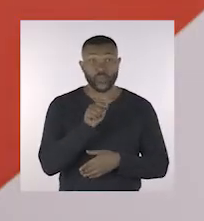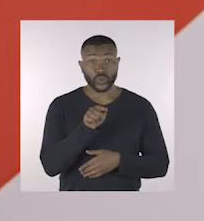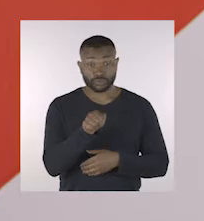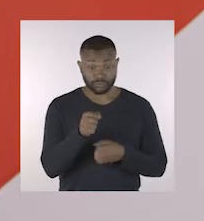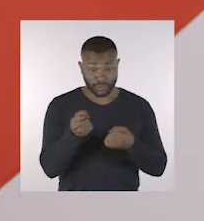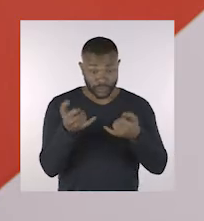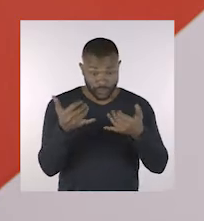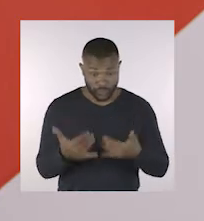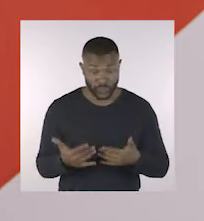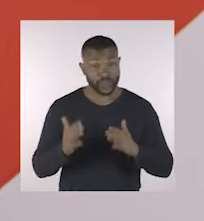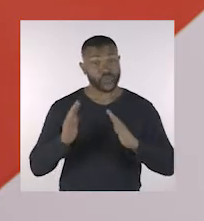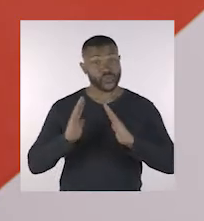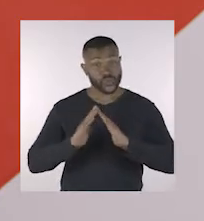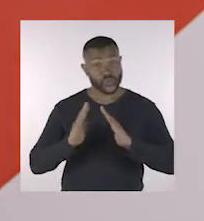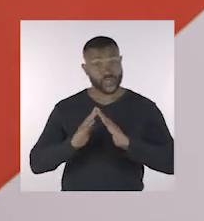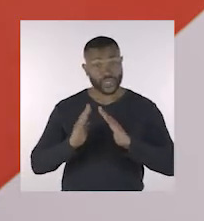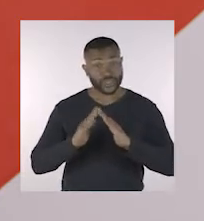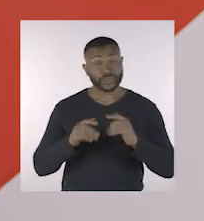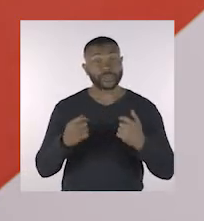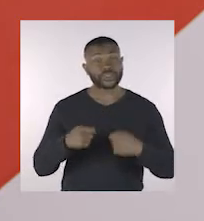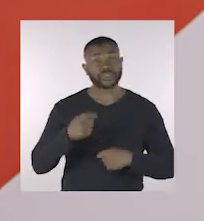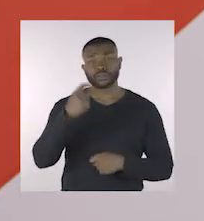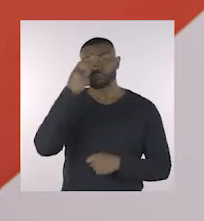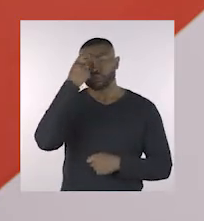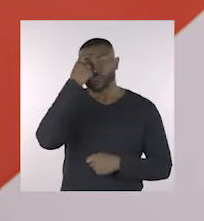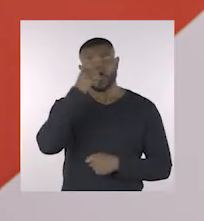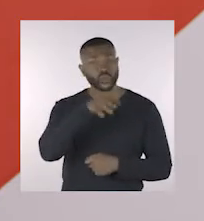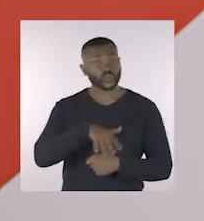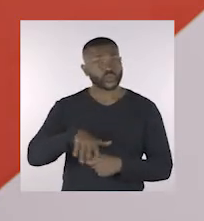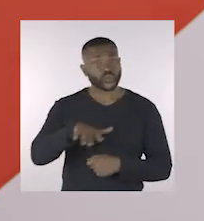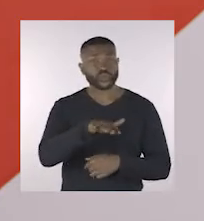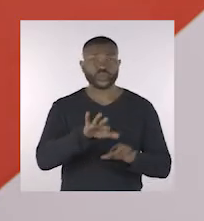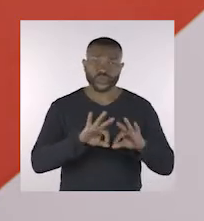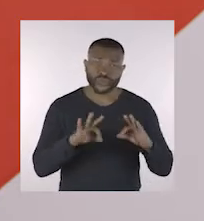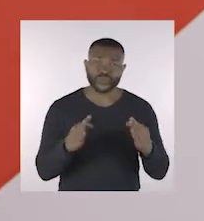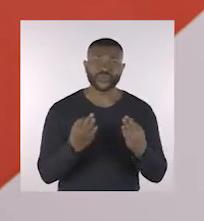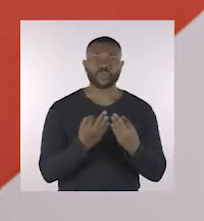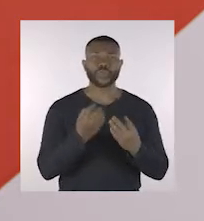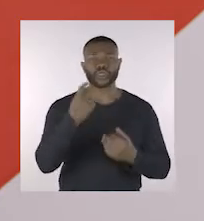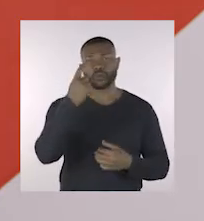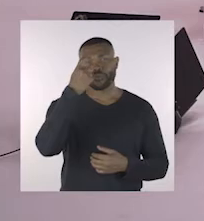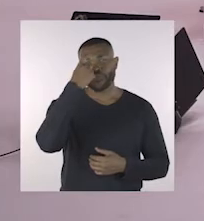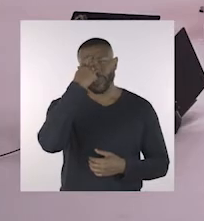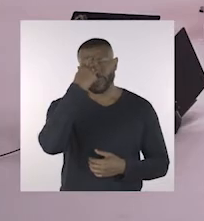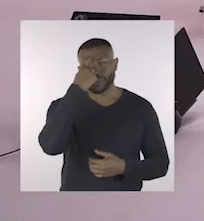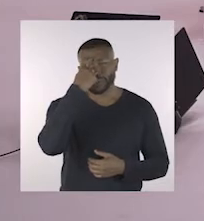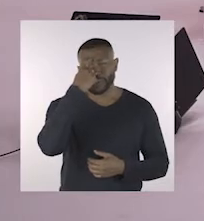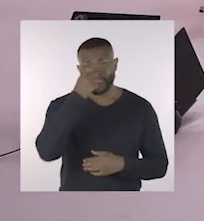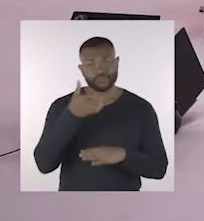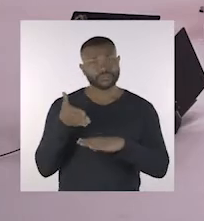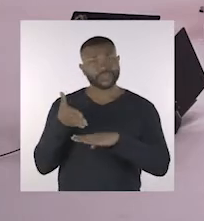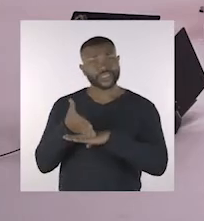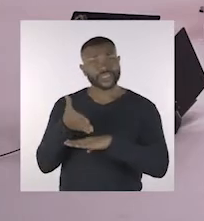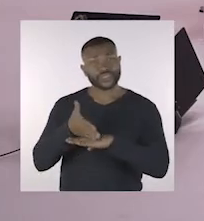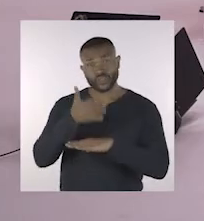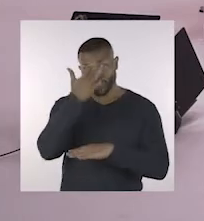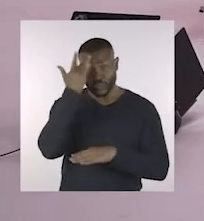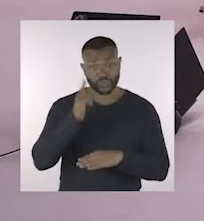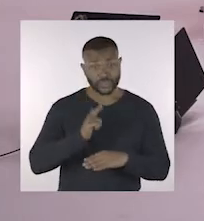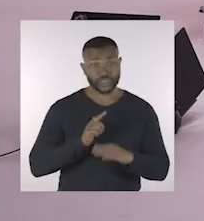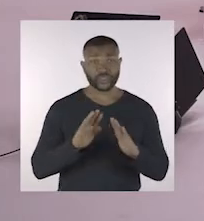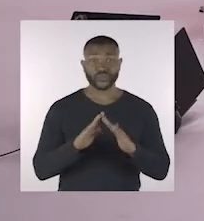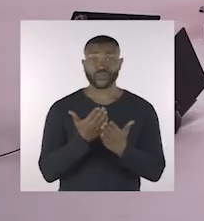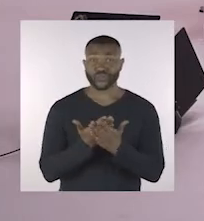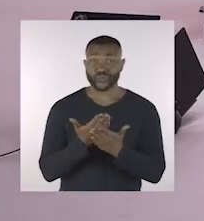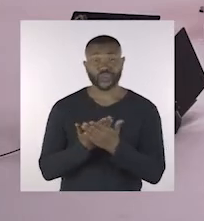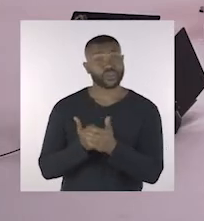você encontrar quando quando você fala de moradia de habitação você tem que pensar o todo pensar na família pensar na no